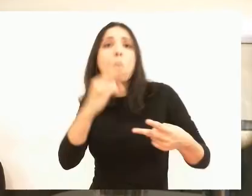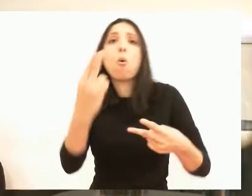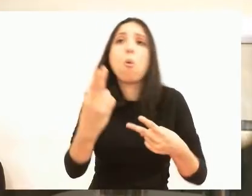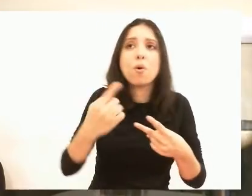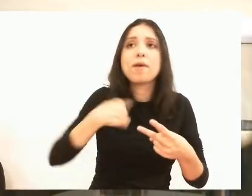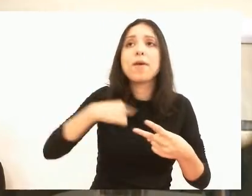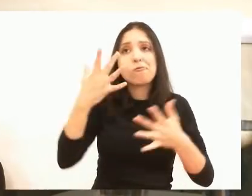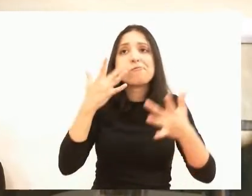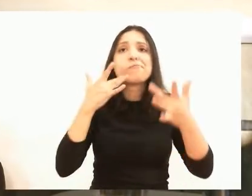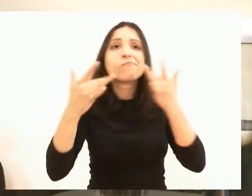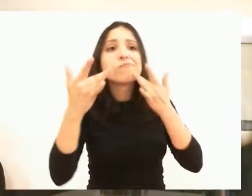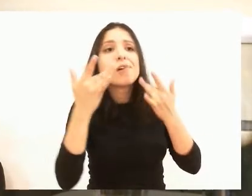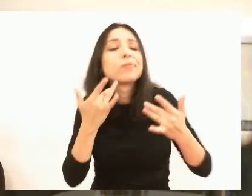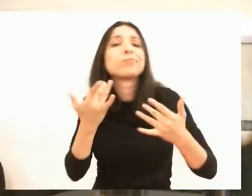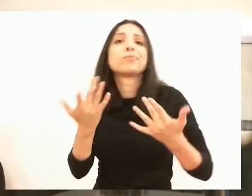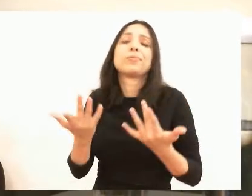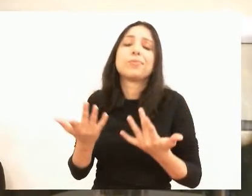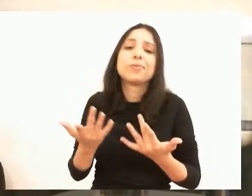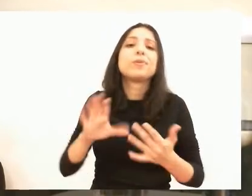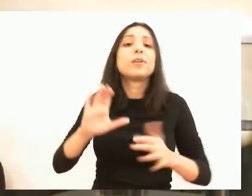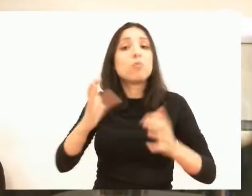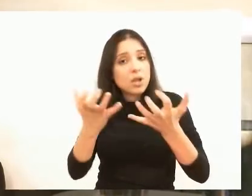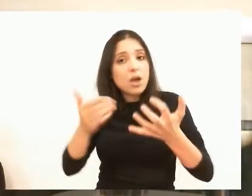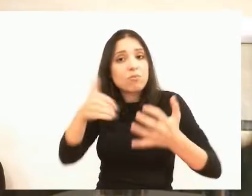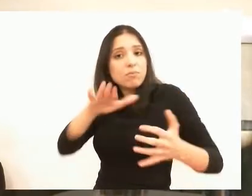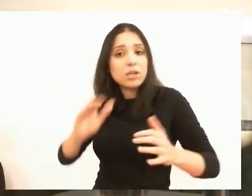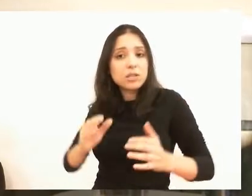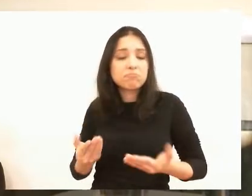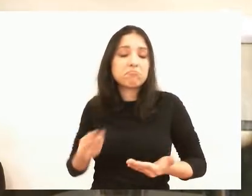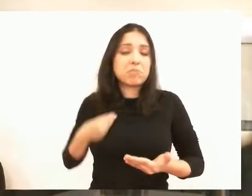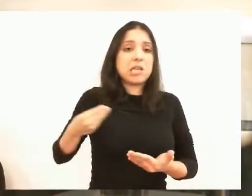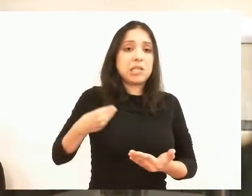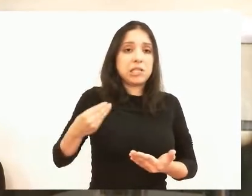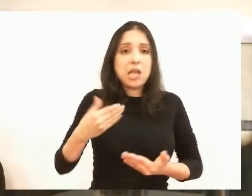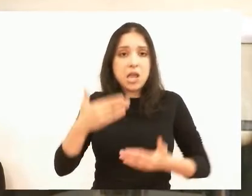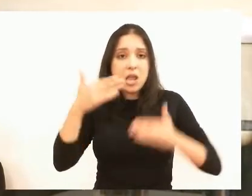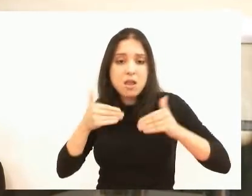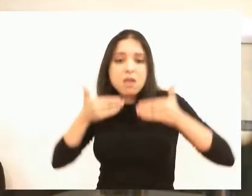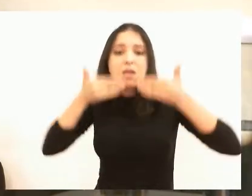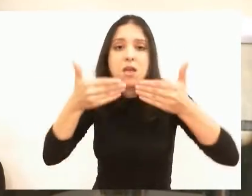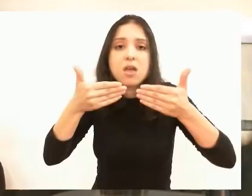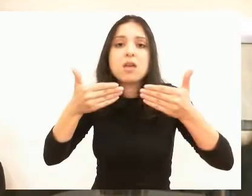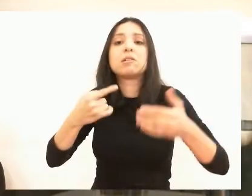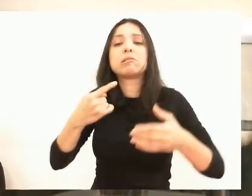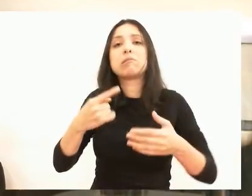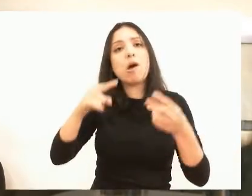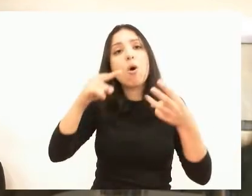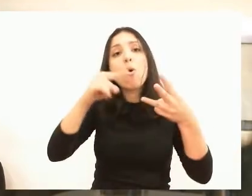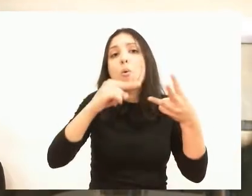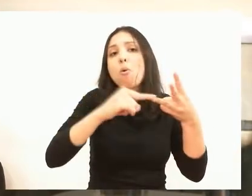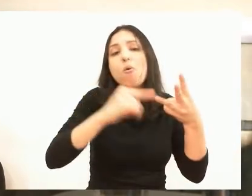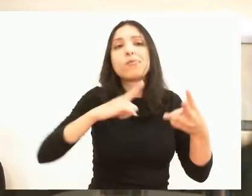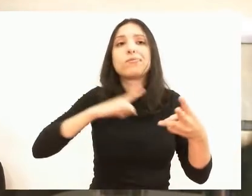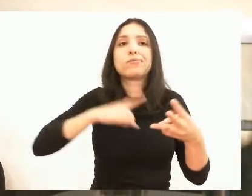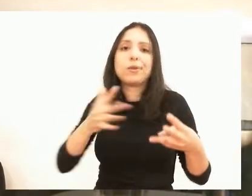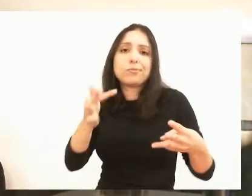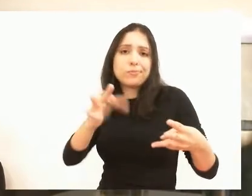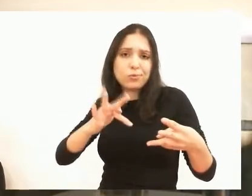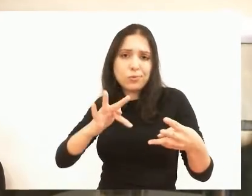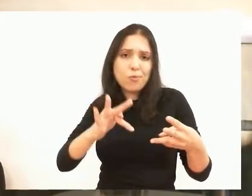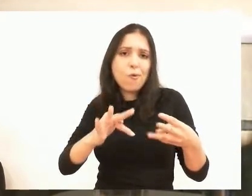de ter mais essa o corpo na cena ou gostaria de trabalhar com você porque eu tenho uma queixa na coluna eu quero disponibilizar